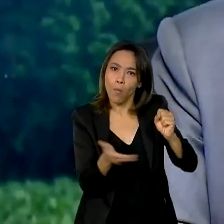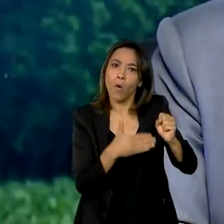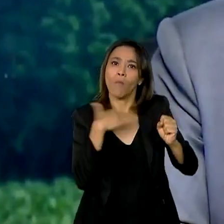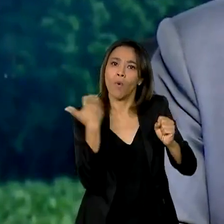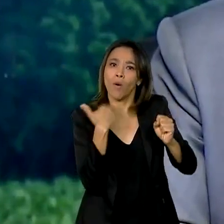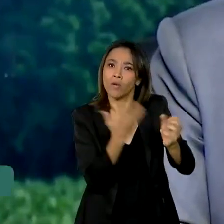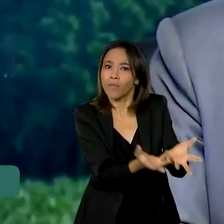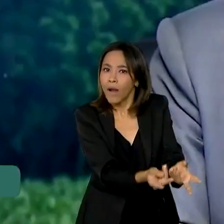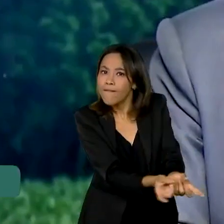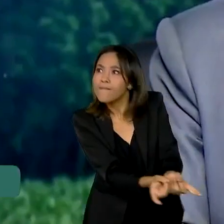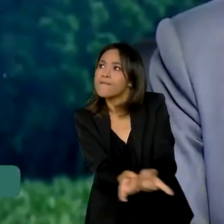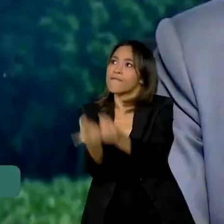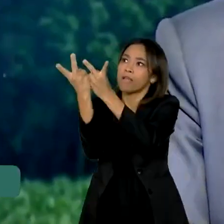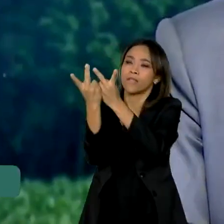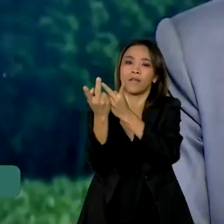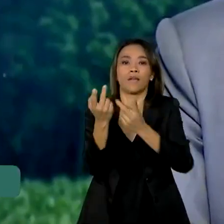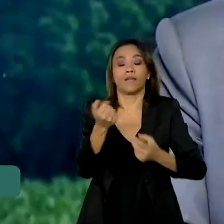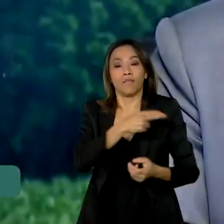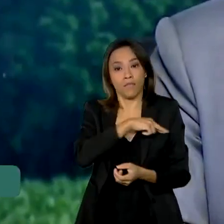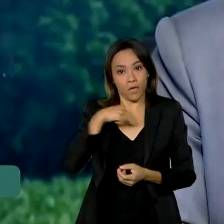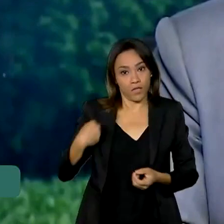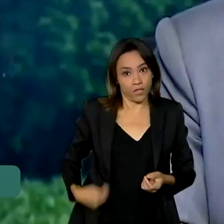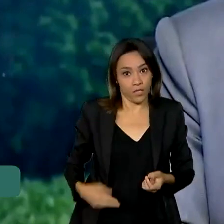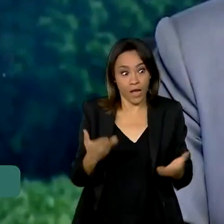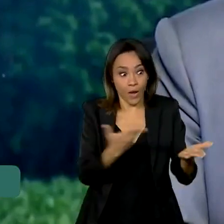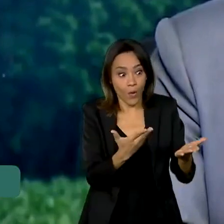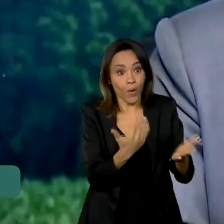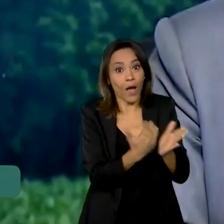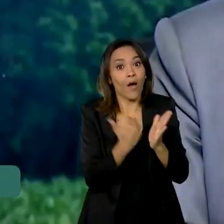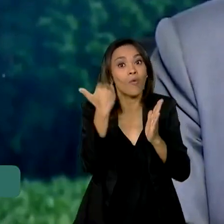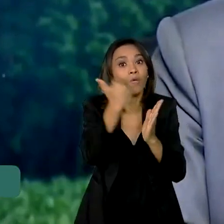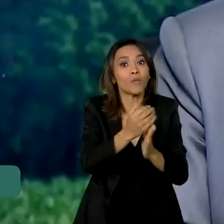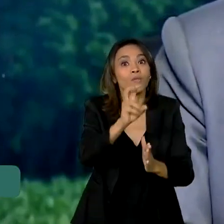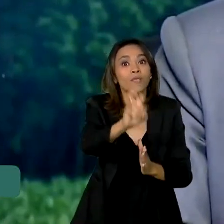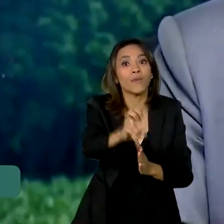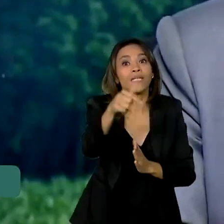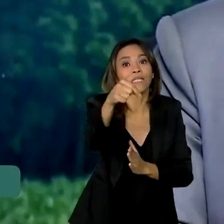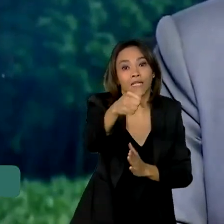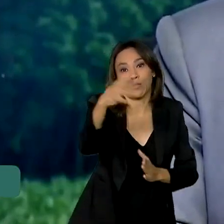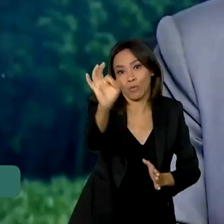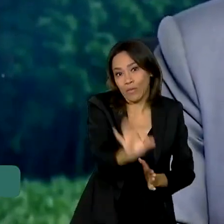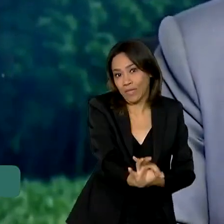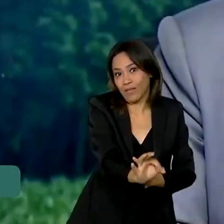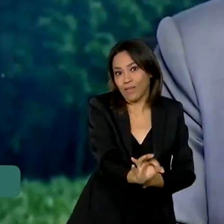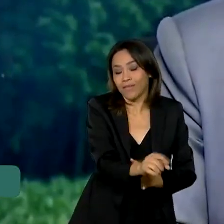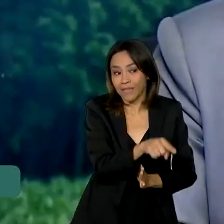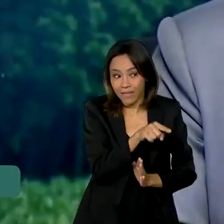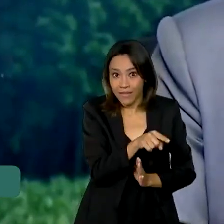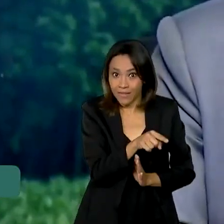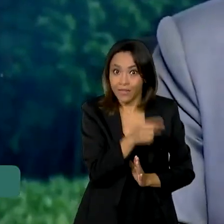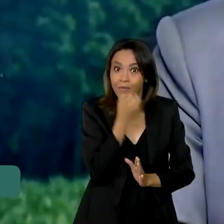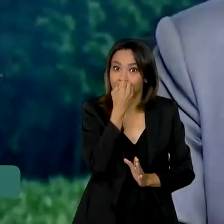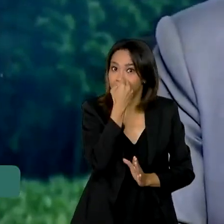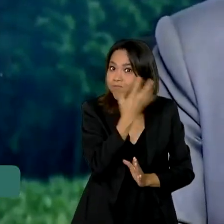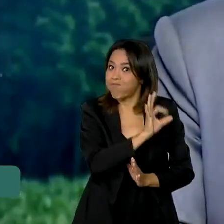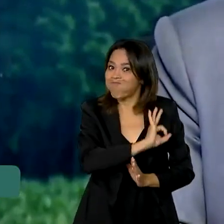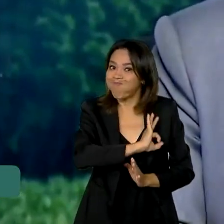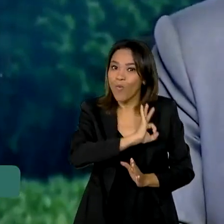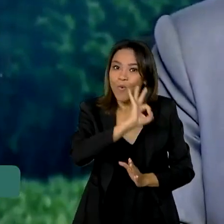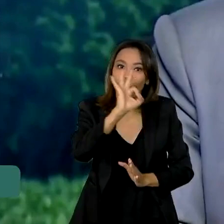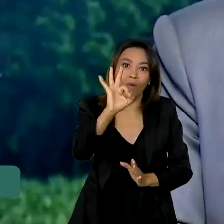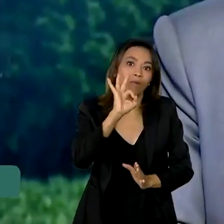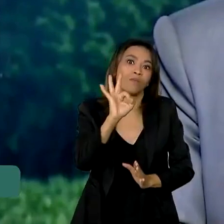Grosso para ser exportado para a China. Isso está passando para 57%. Então é um incremento gigantesco